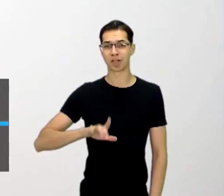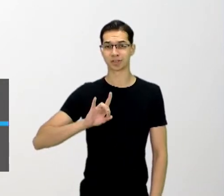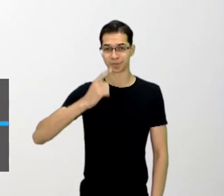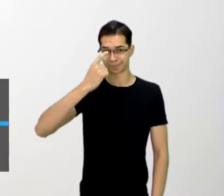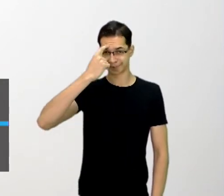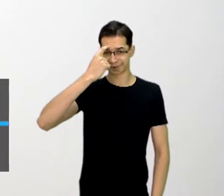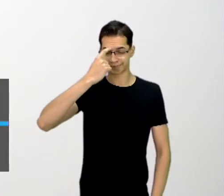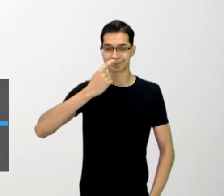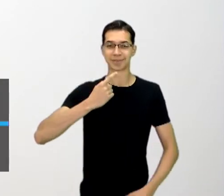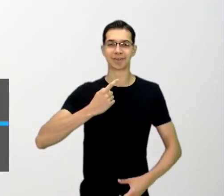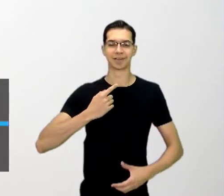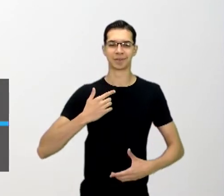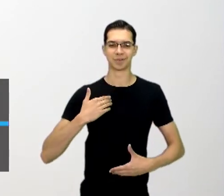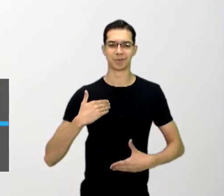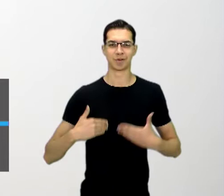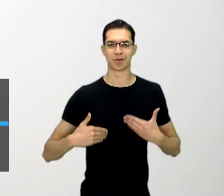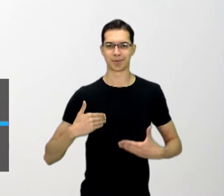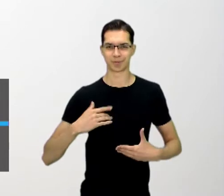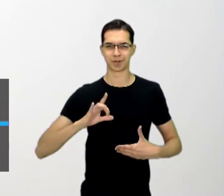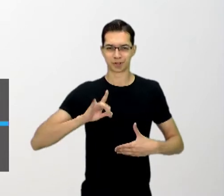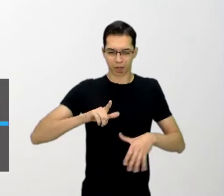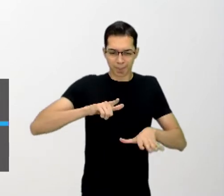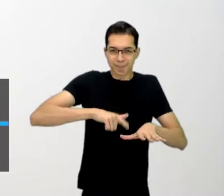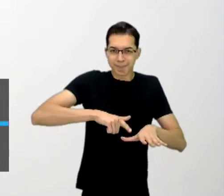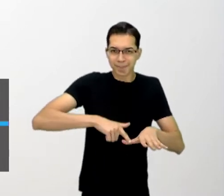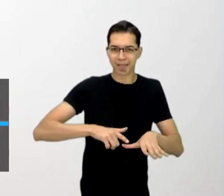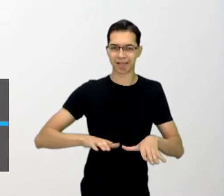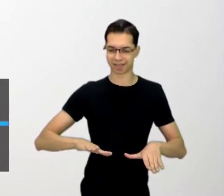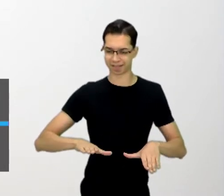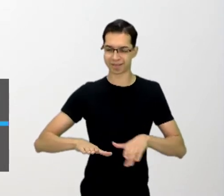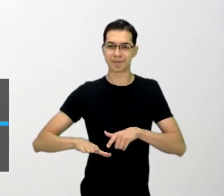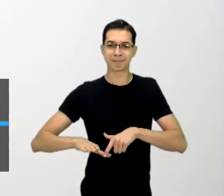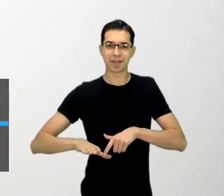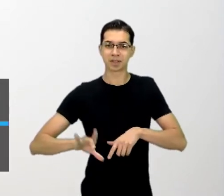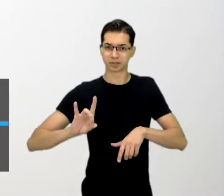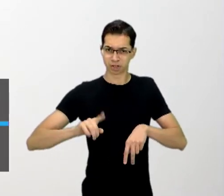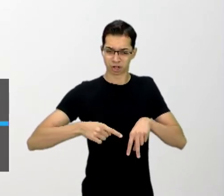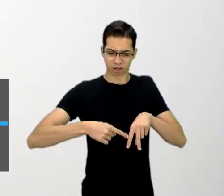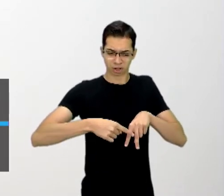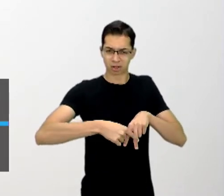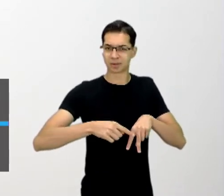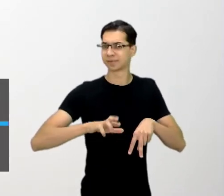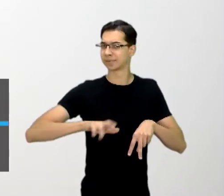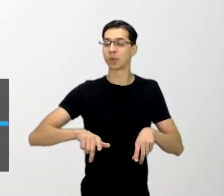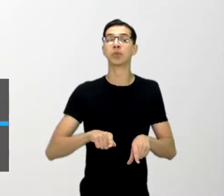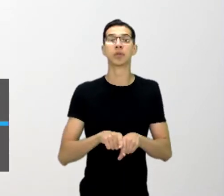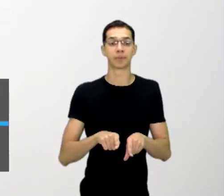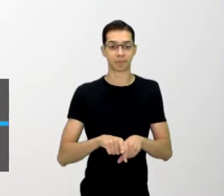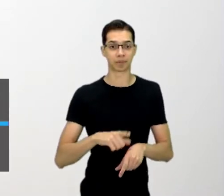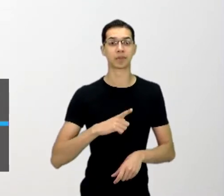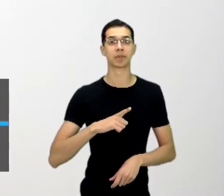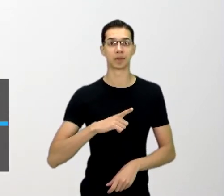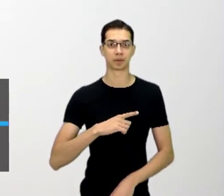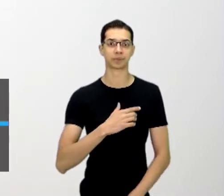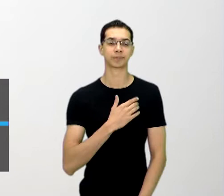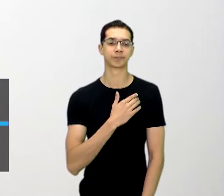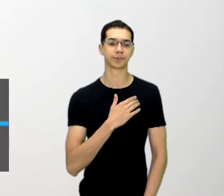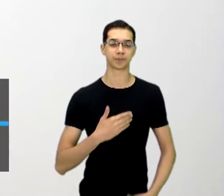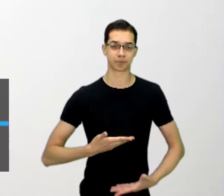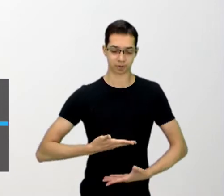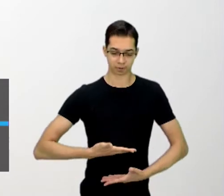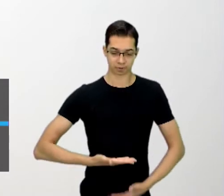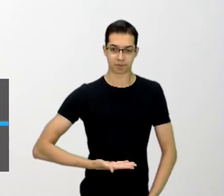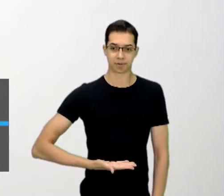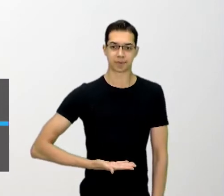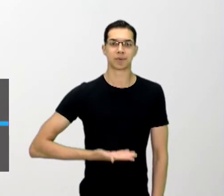ou seja, a gente não está falando só do pé, da perna, mas a gente está falando também dos membros superiores. Aliás, a gente movimenta os